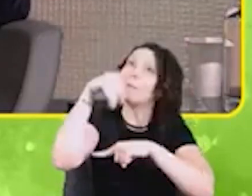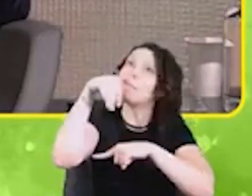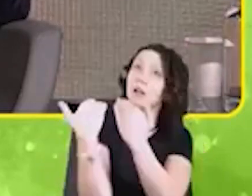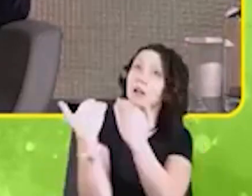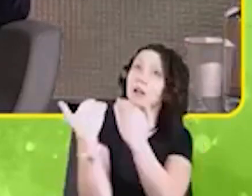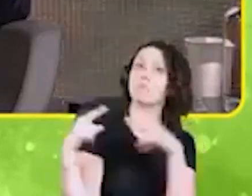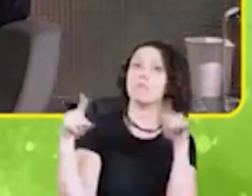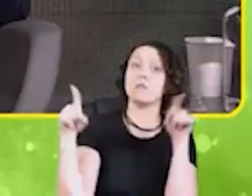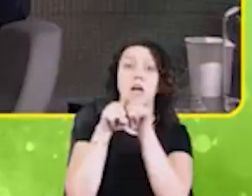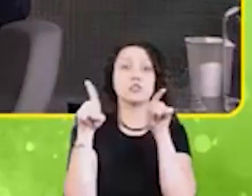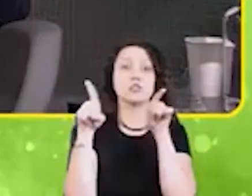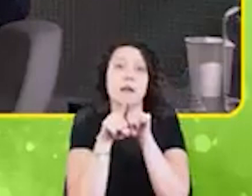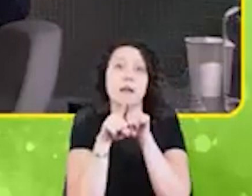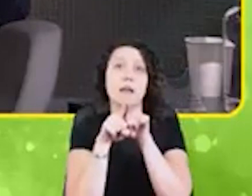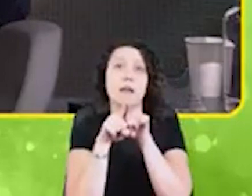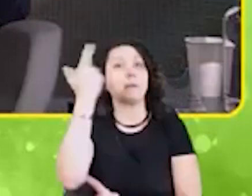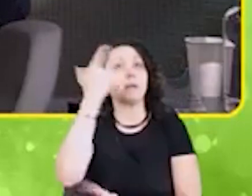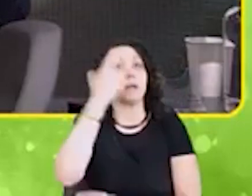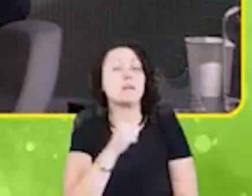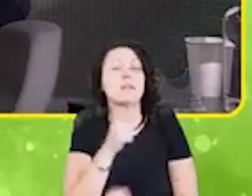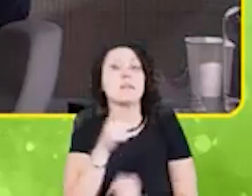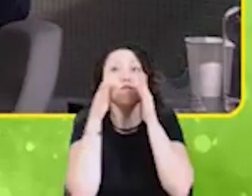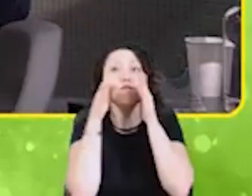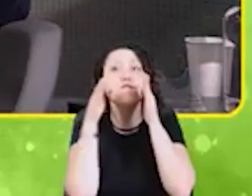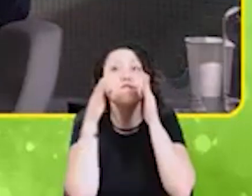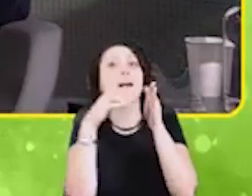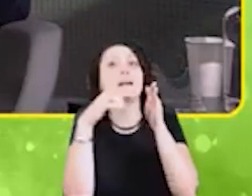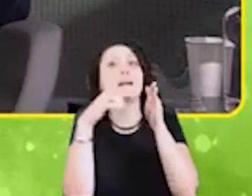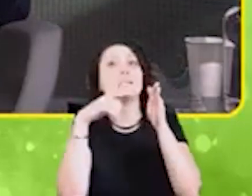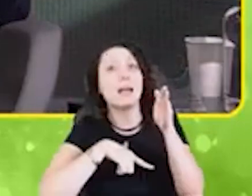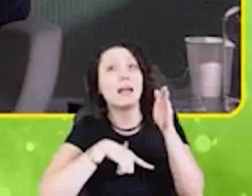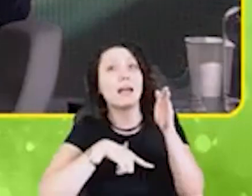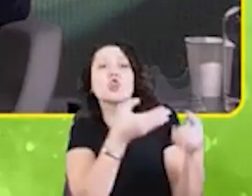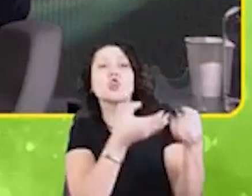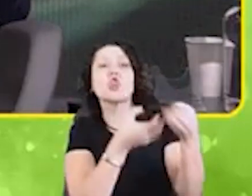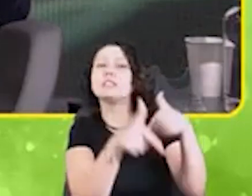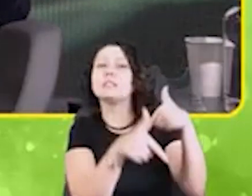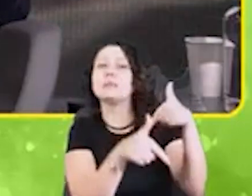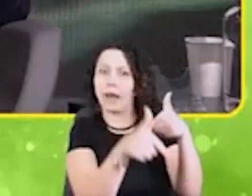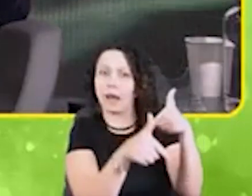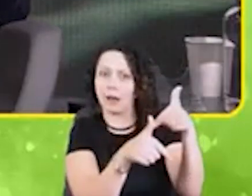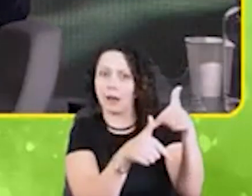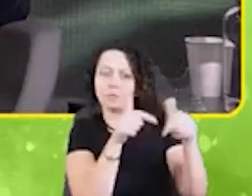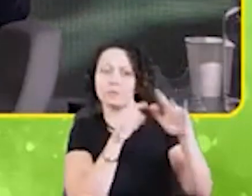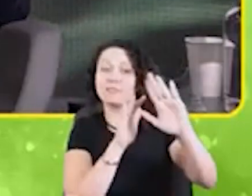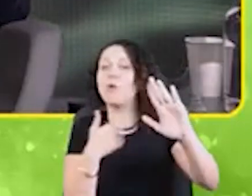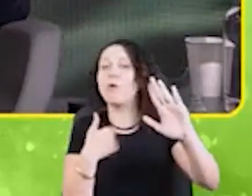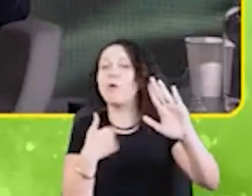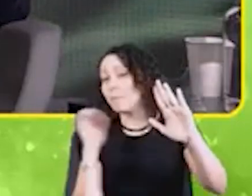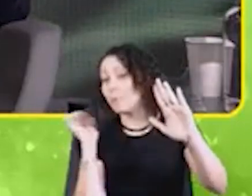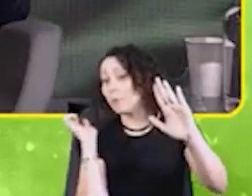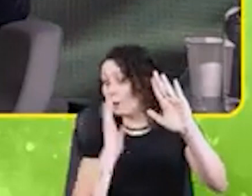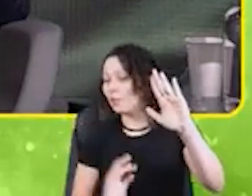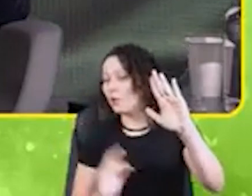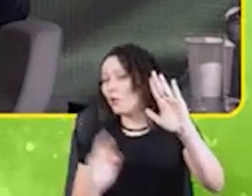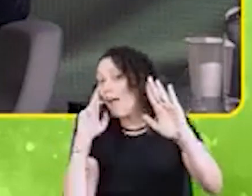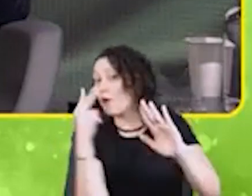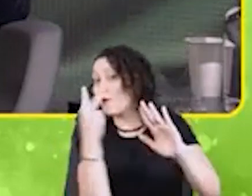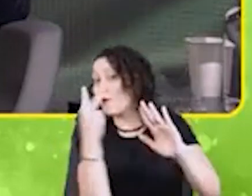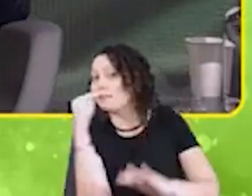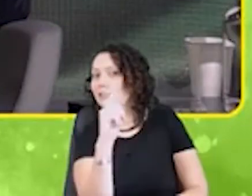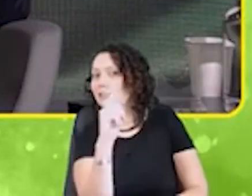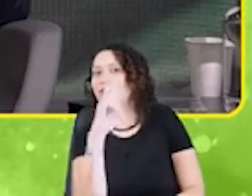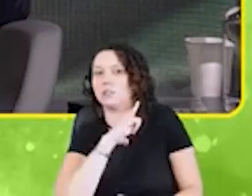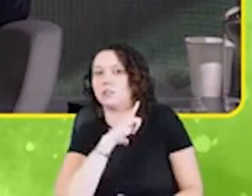que gere novos empregos e que reduzem emissões mais o Brasil embora reconheça a Esse princípio das responsabilidades